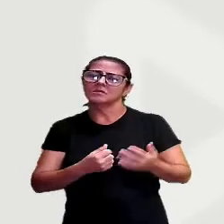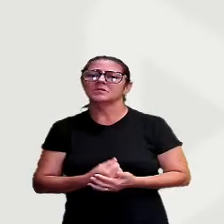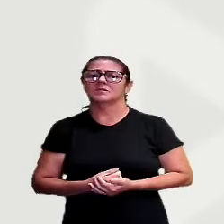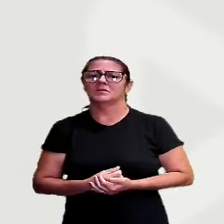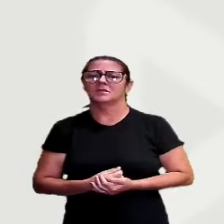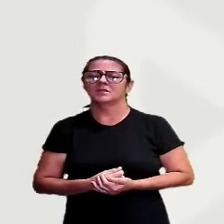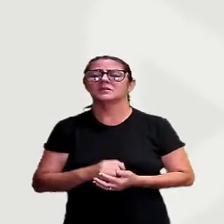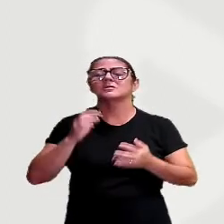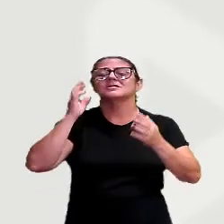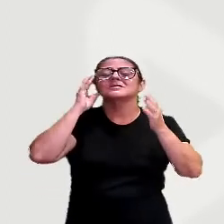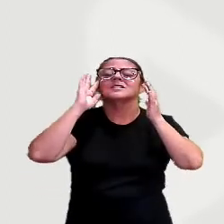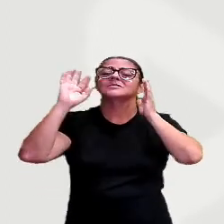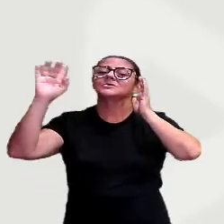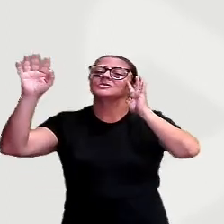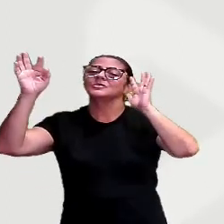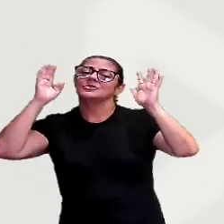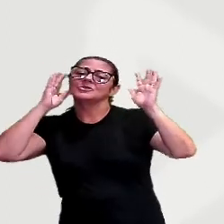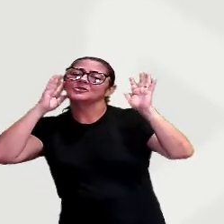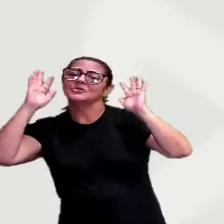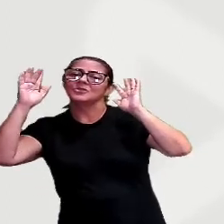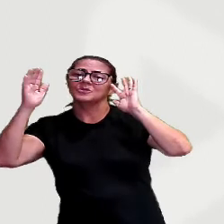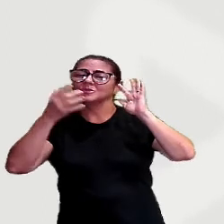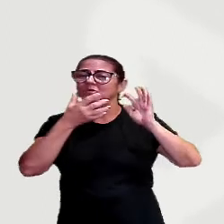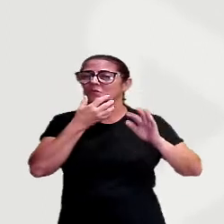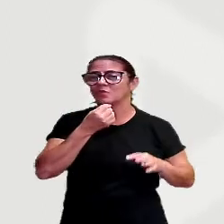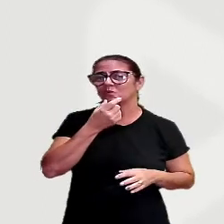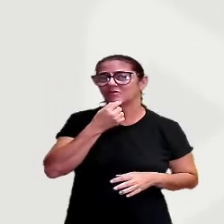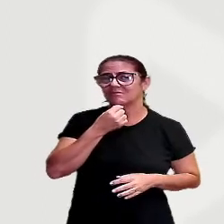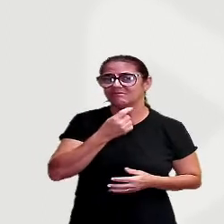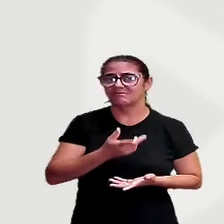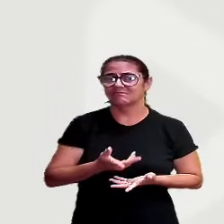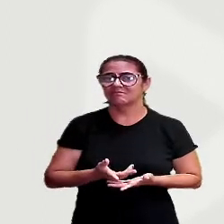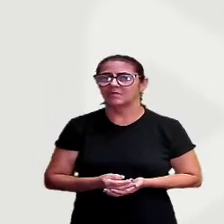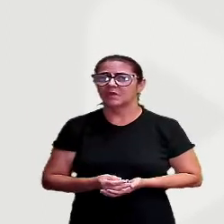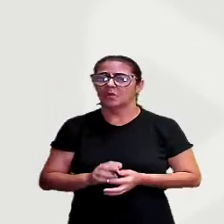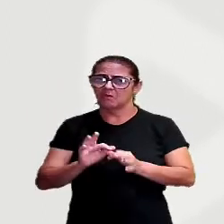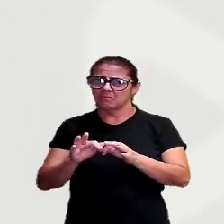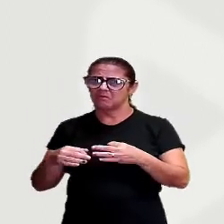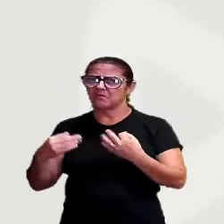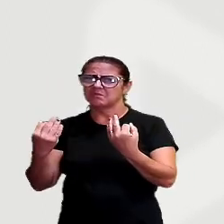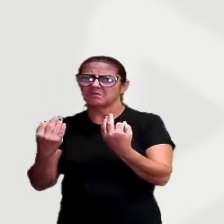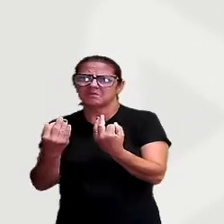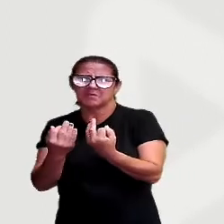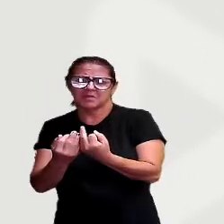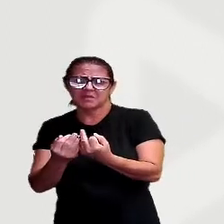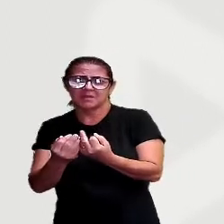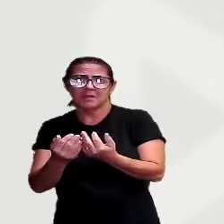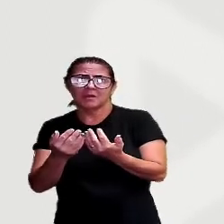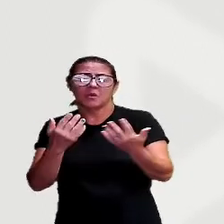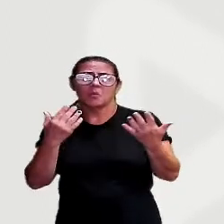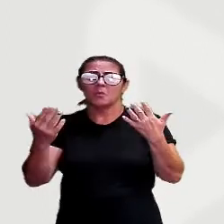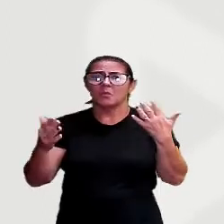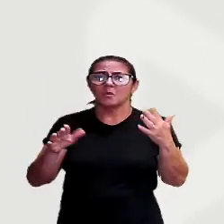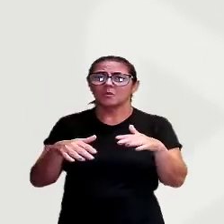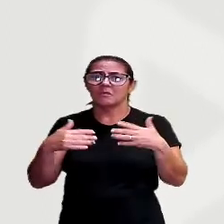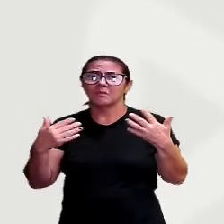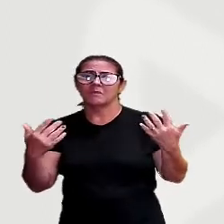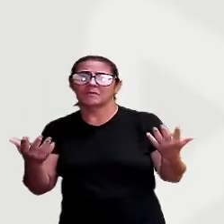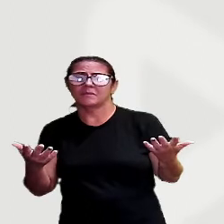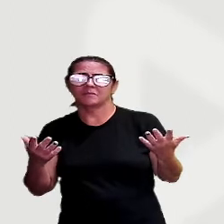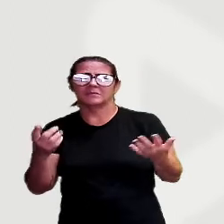uma fantasia aí do garoto? Ou essa história é familiar? Então, qual é a parte que